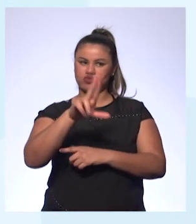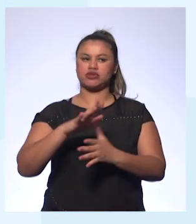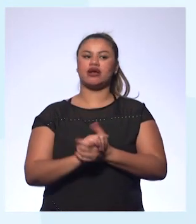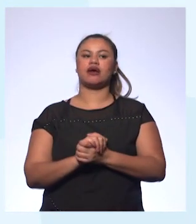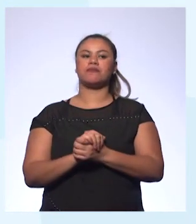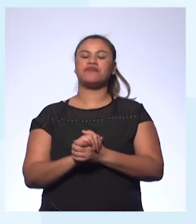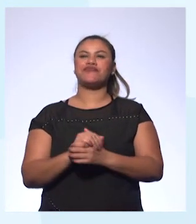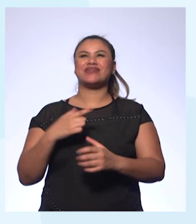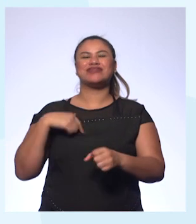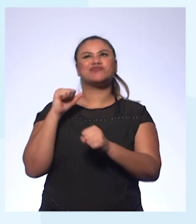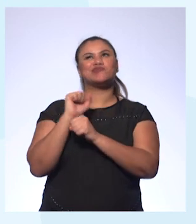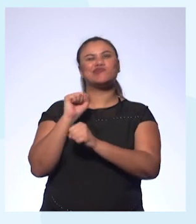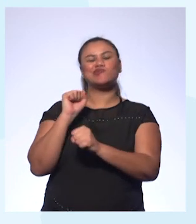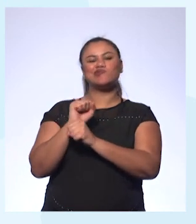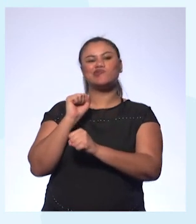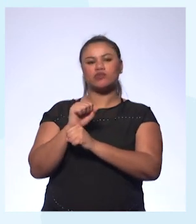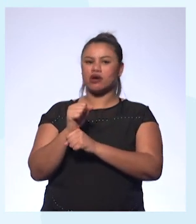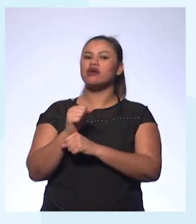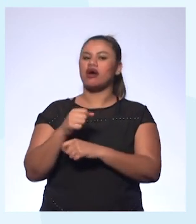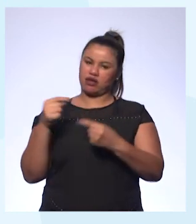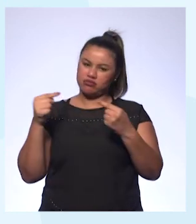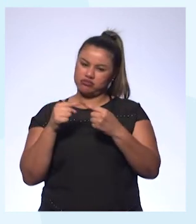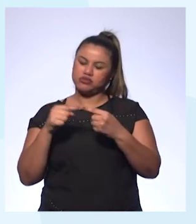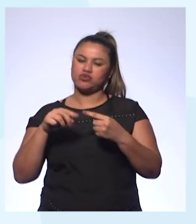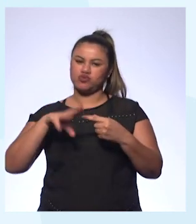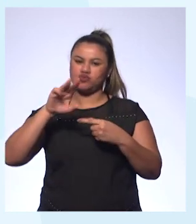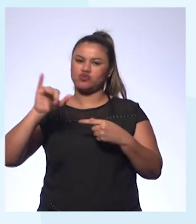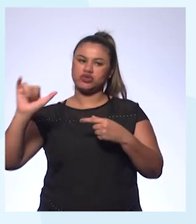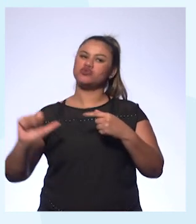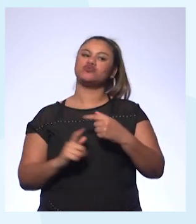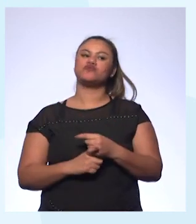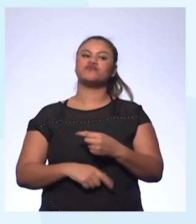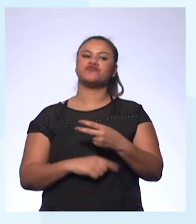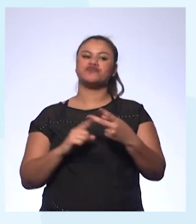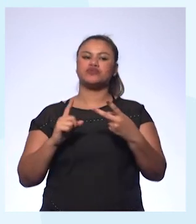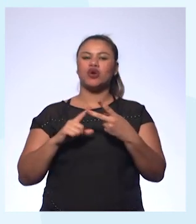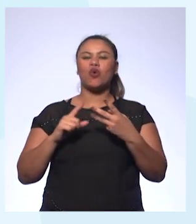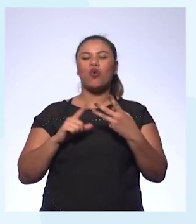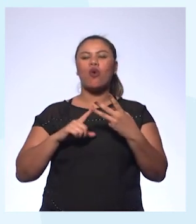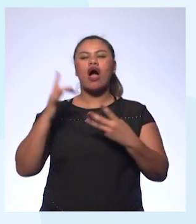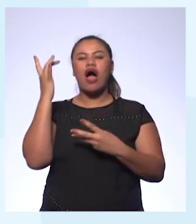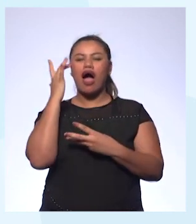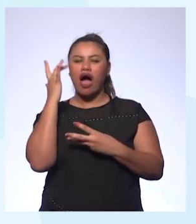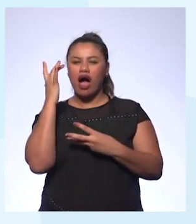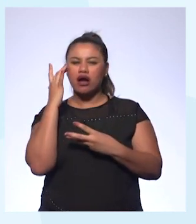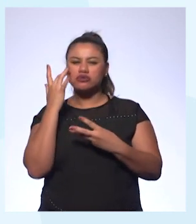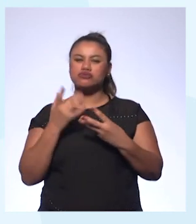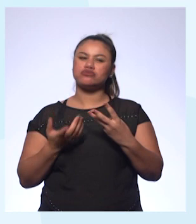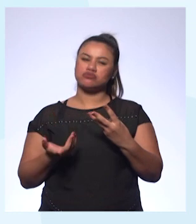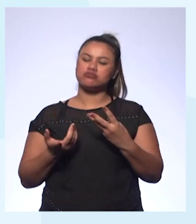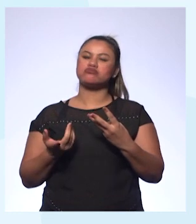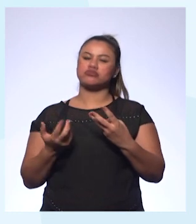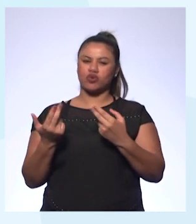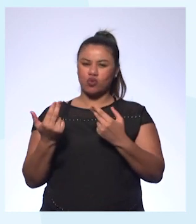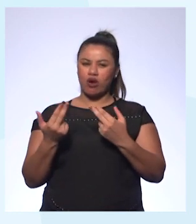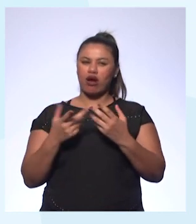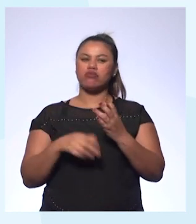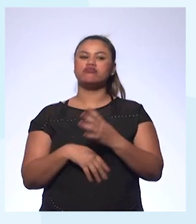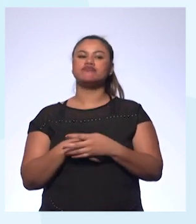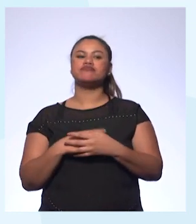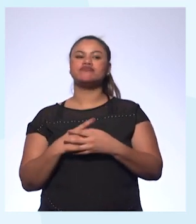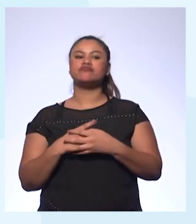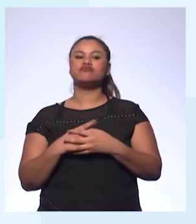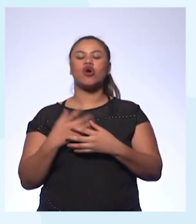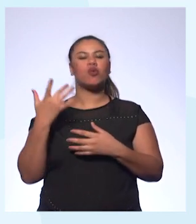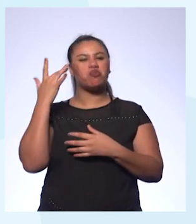espero fazer alguma coisa você também não uso viu ou a mexer você vai usar o Eu também aí fim que eu acho também uso eu